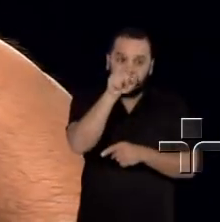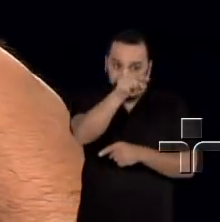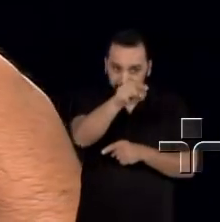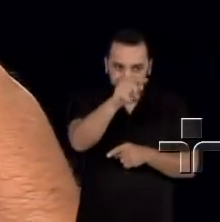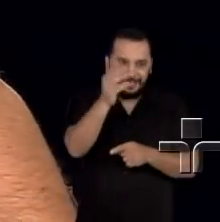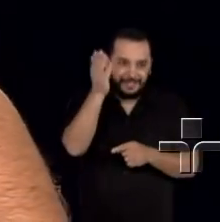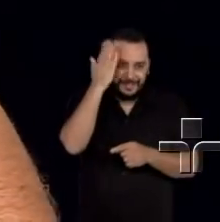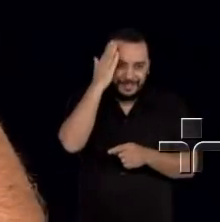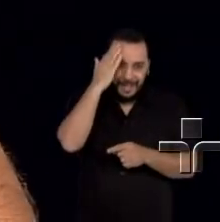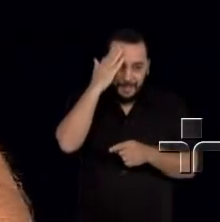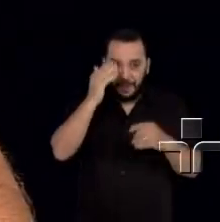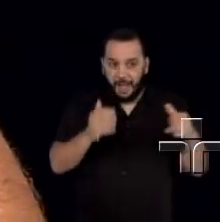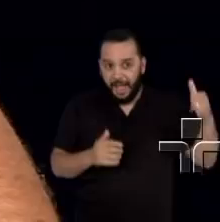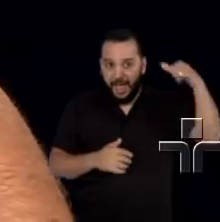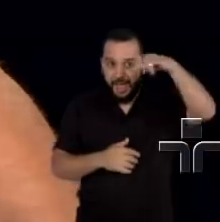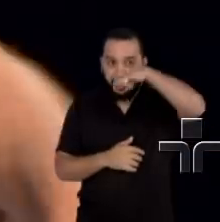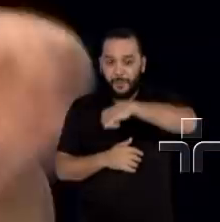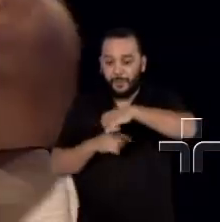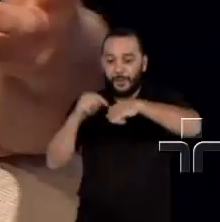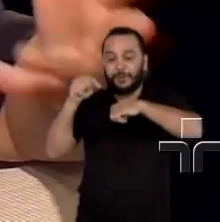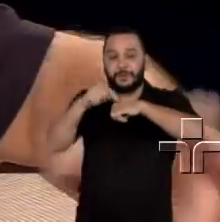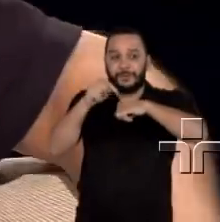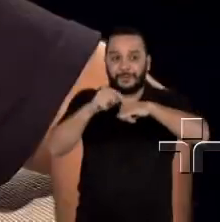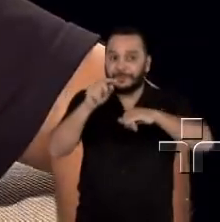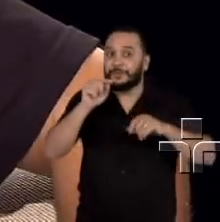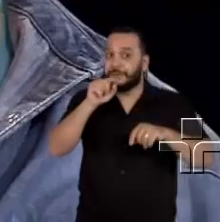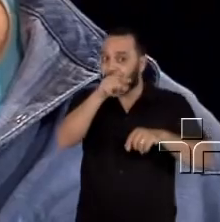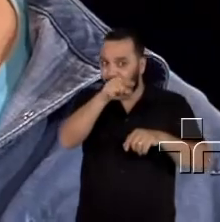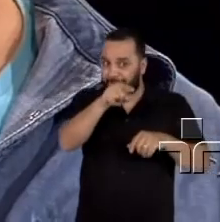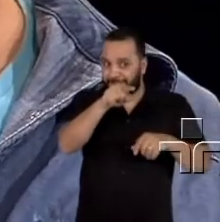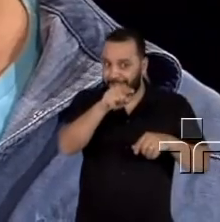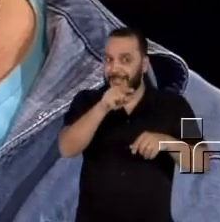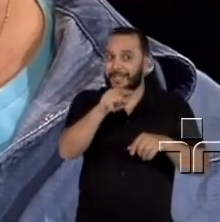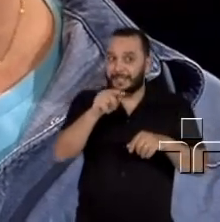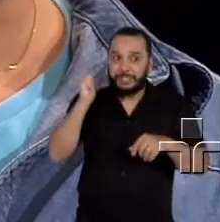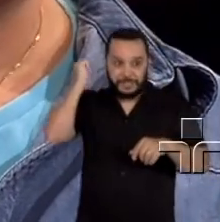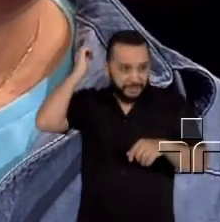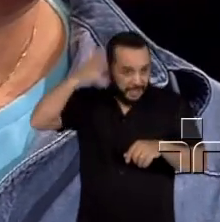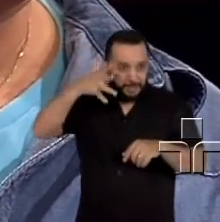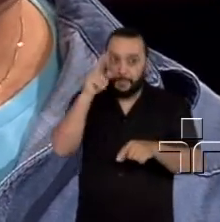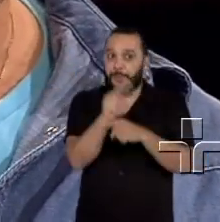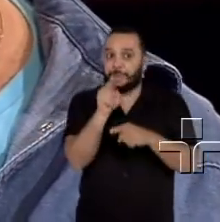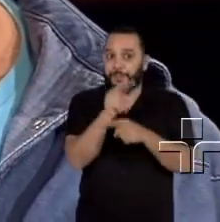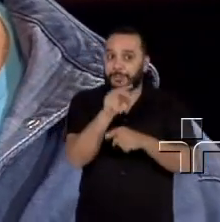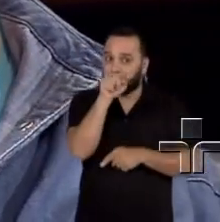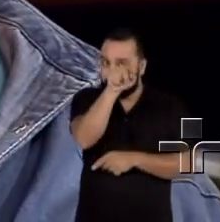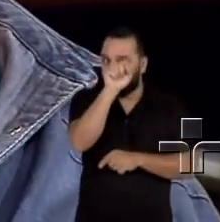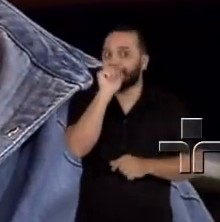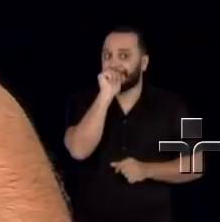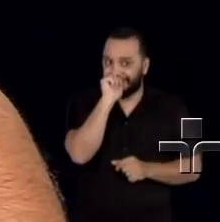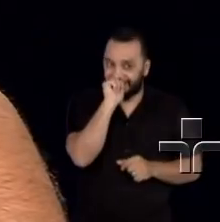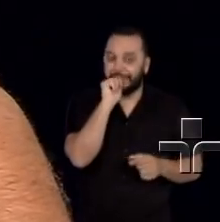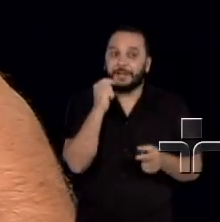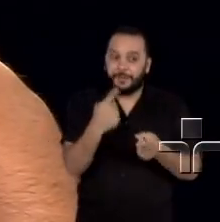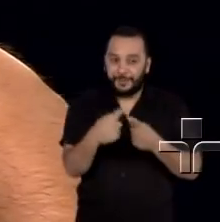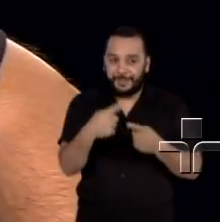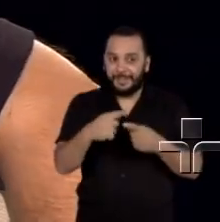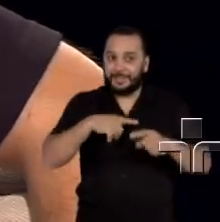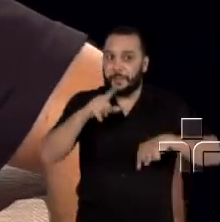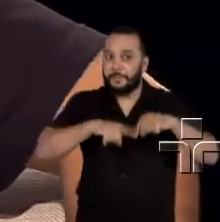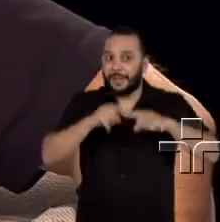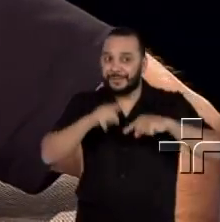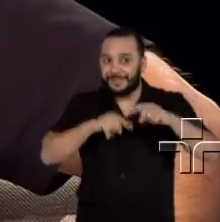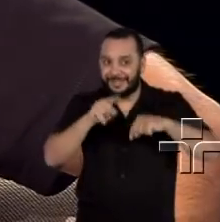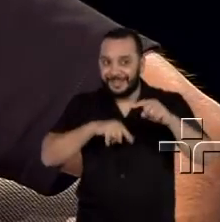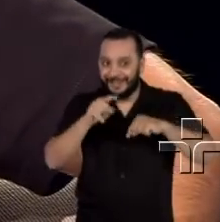de aeroportos. Você poderia contar essas histórias, as suas aventuras carregando os seus